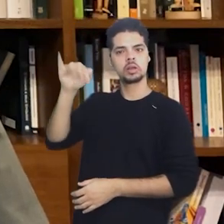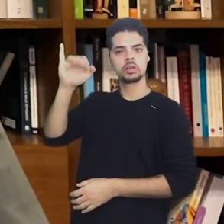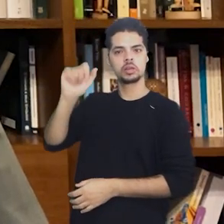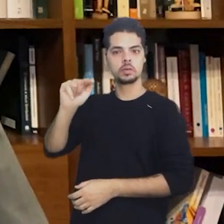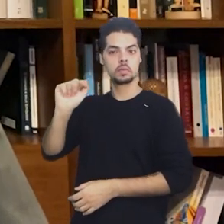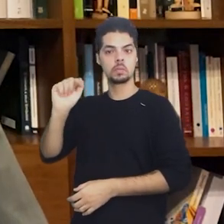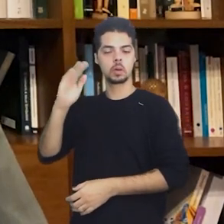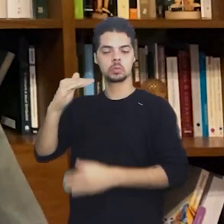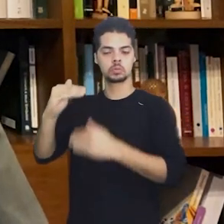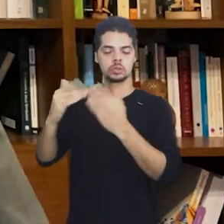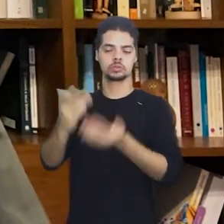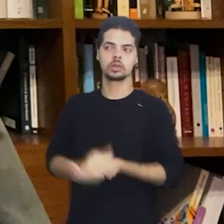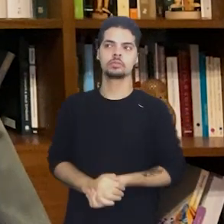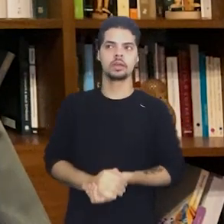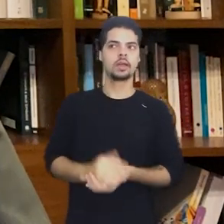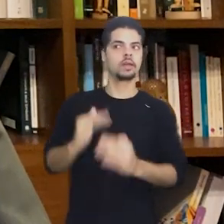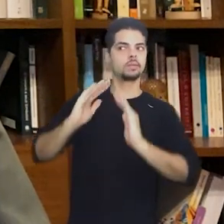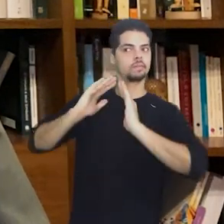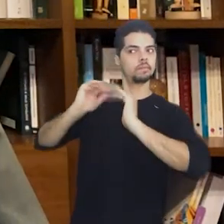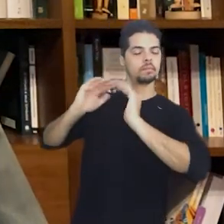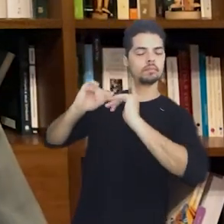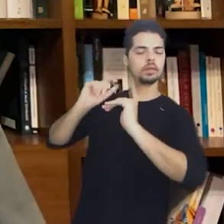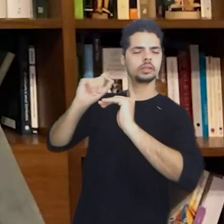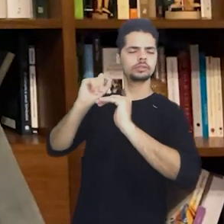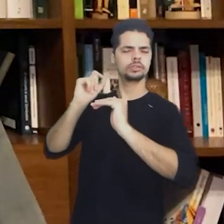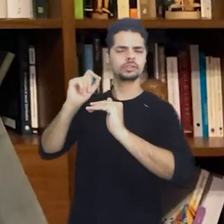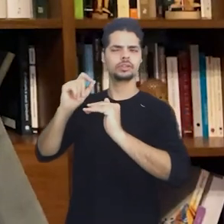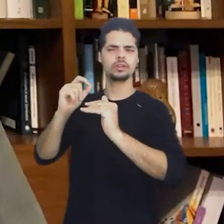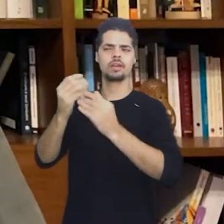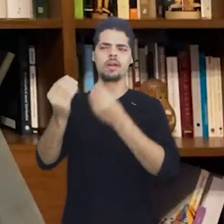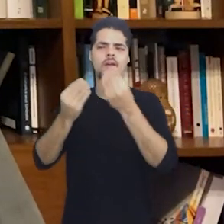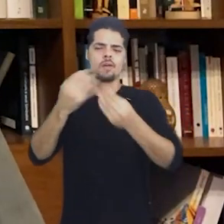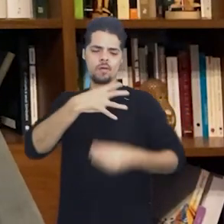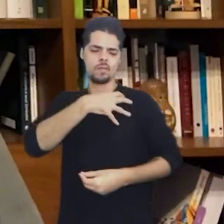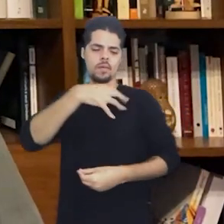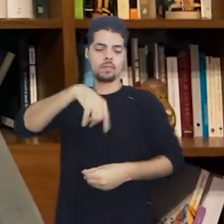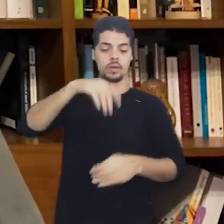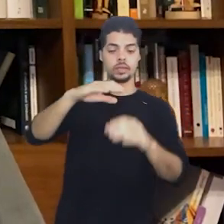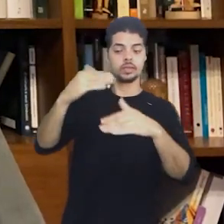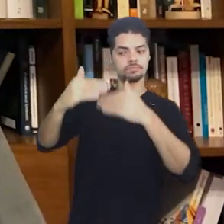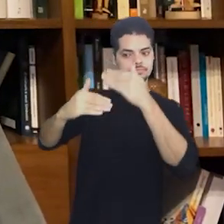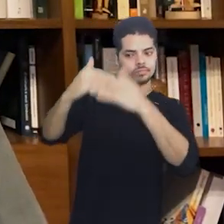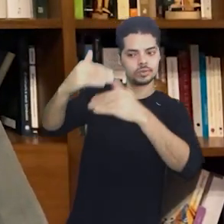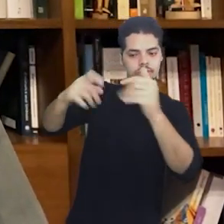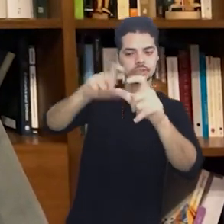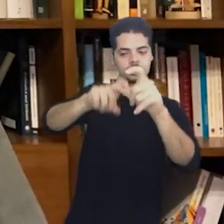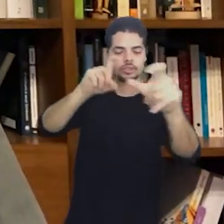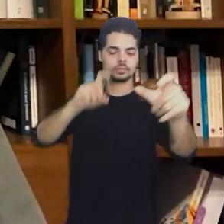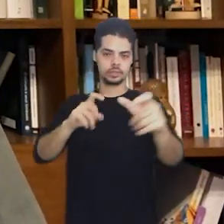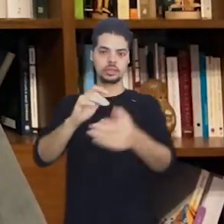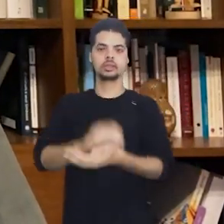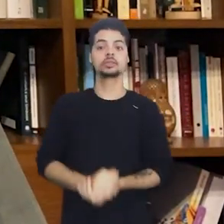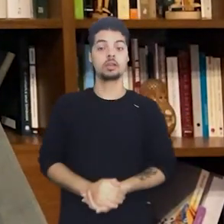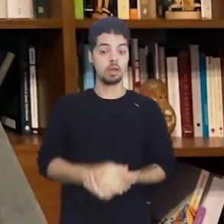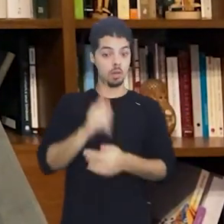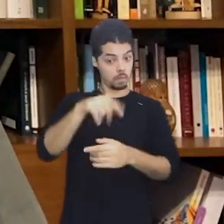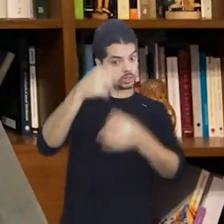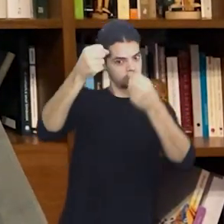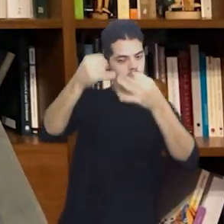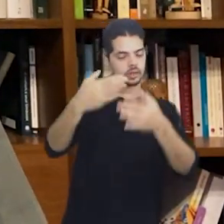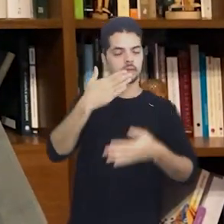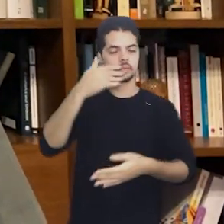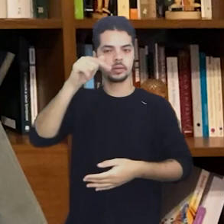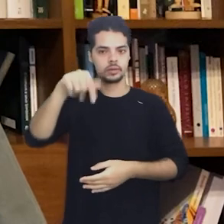ele solicita uma bibliografia sobre o papel da Marinha na independência é para tratar dessa bibliografia eu começo pela primeira